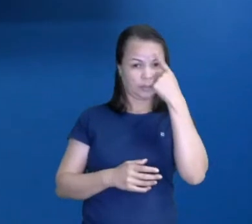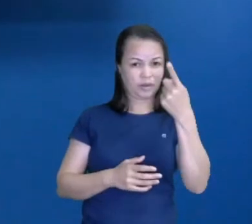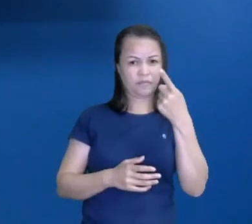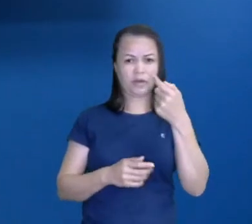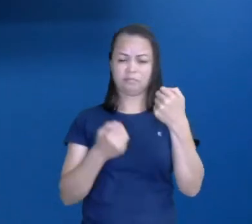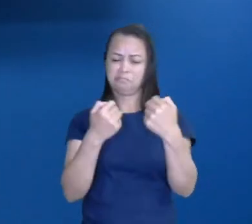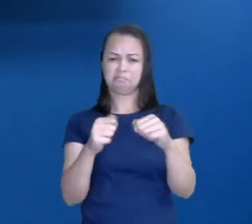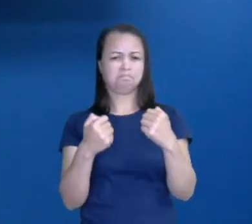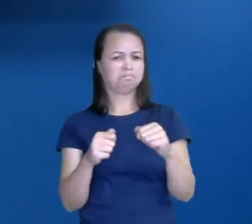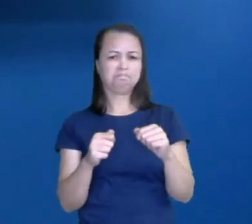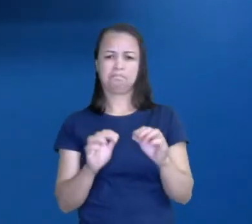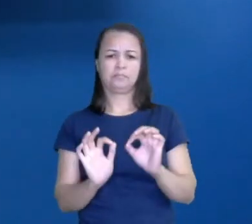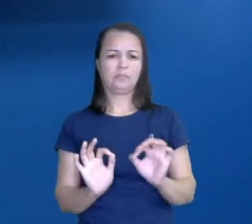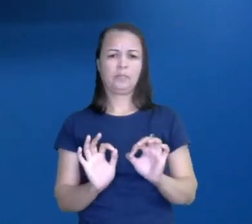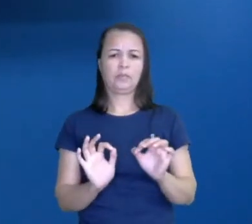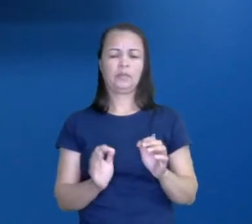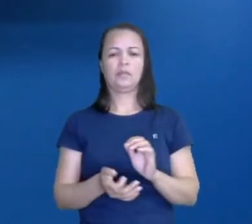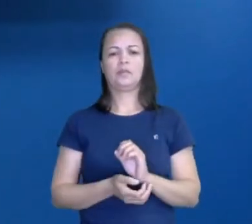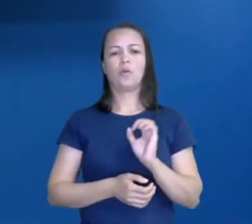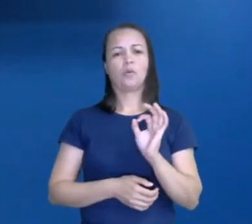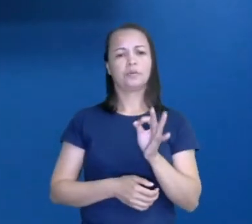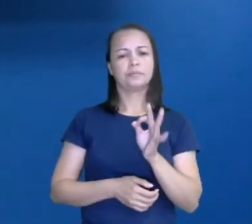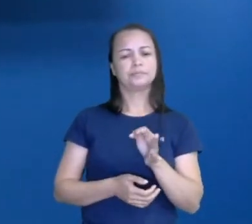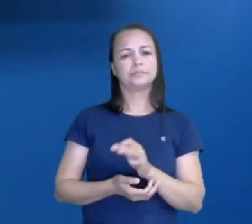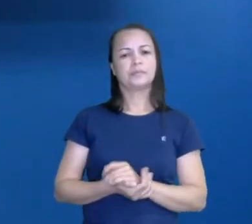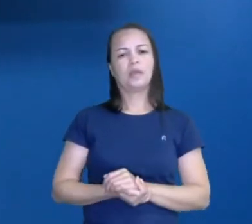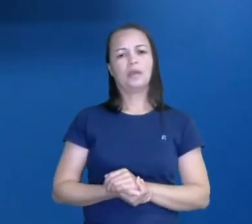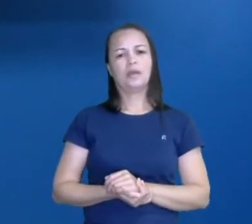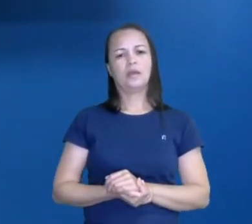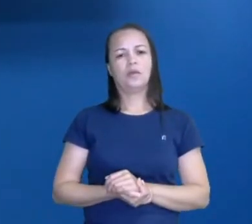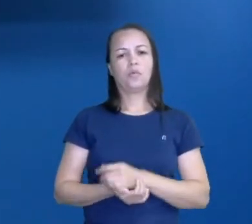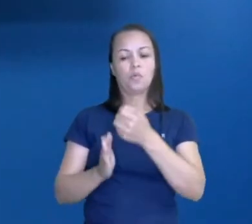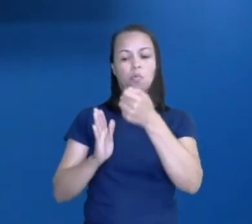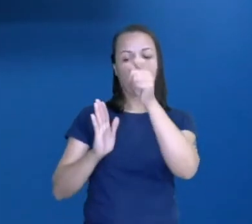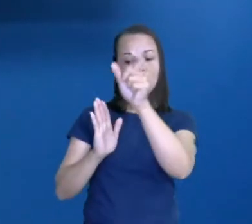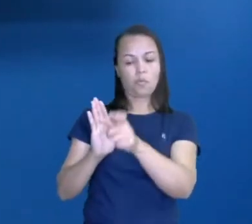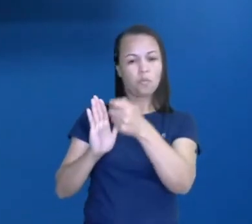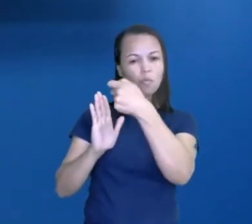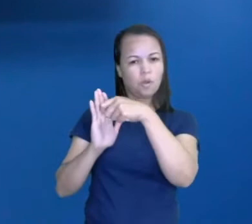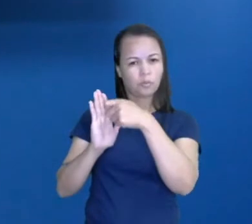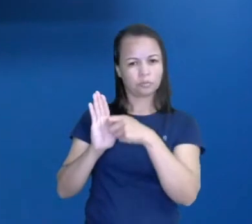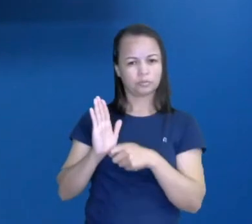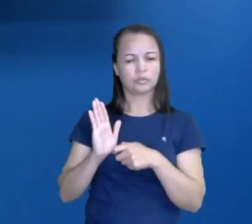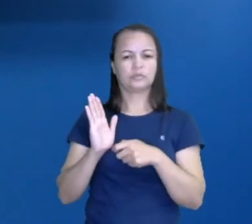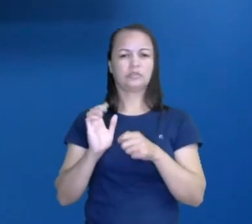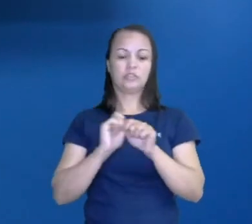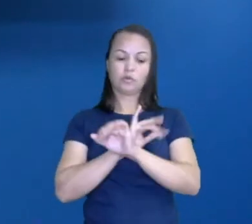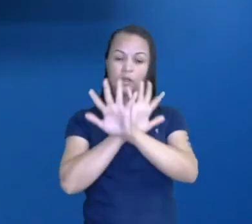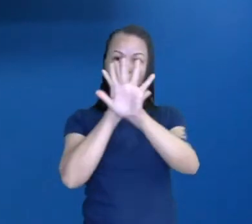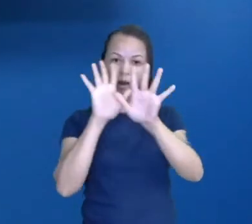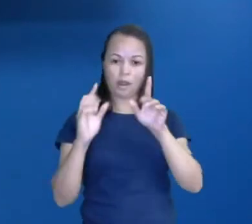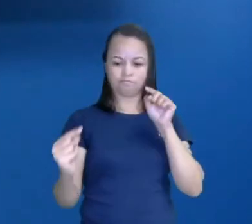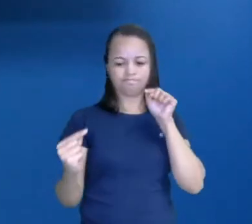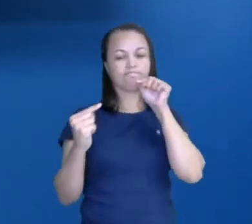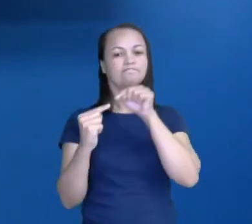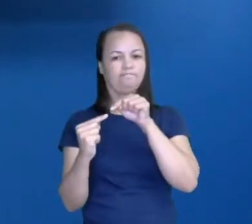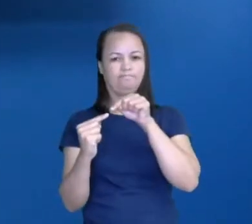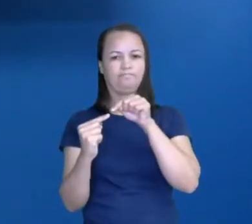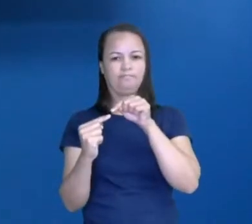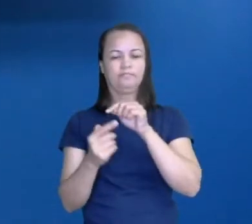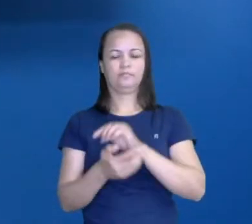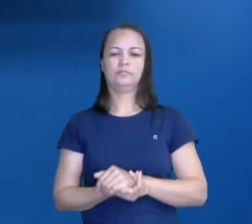necessária, certo? Por quê? O autor está sendo claro com você. Claro e